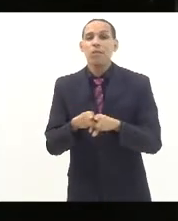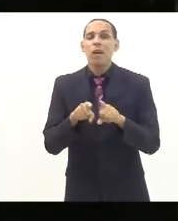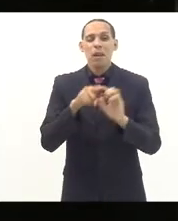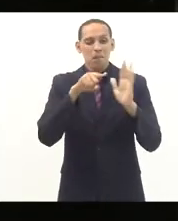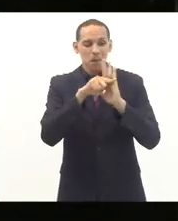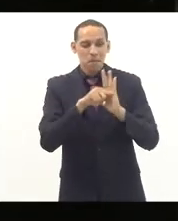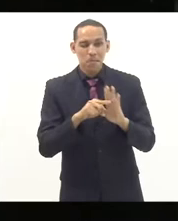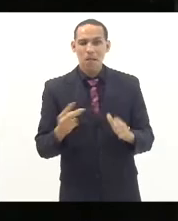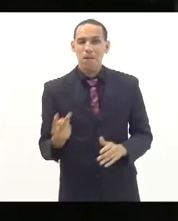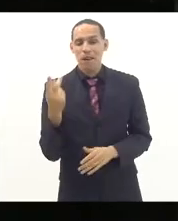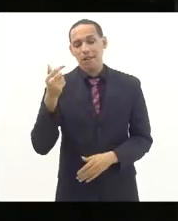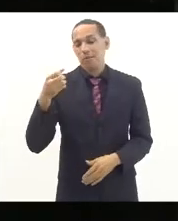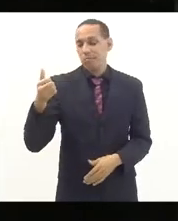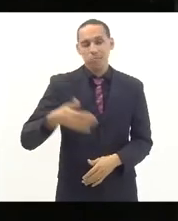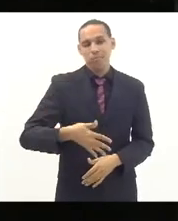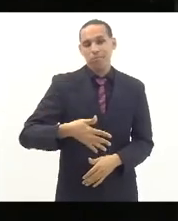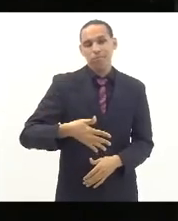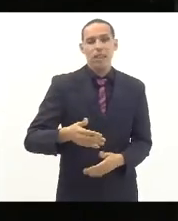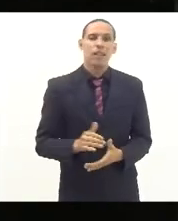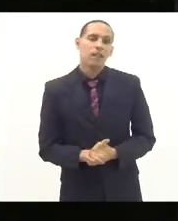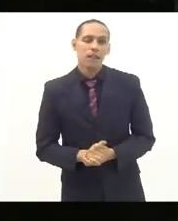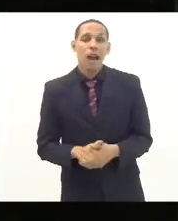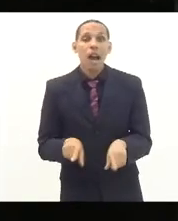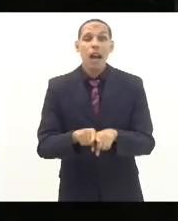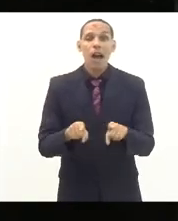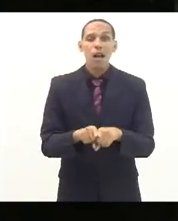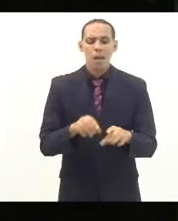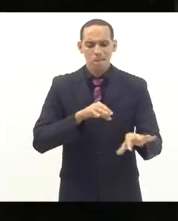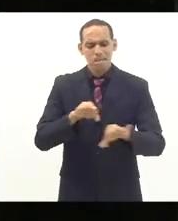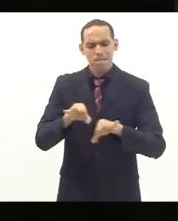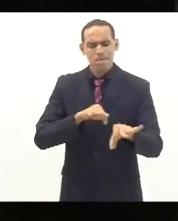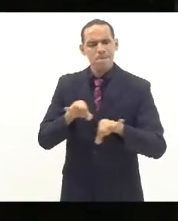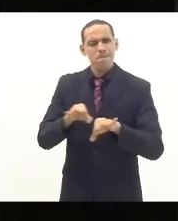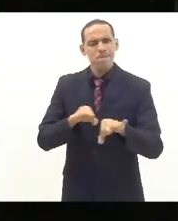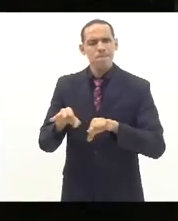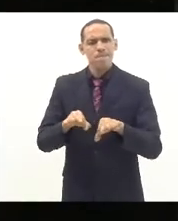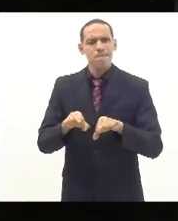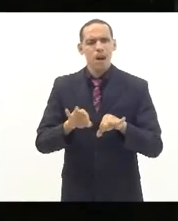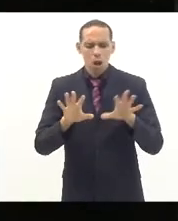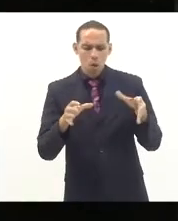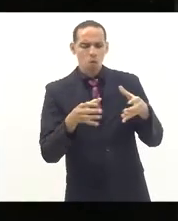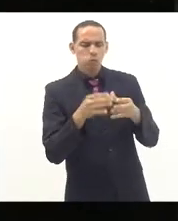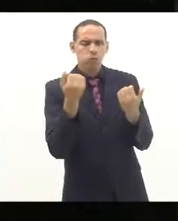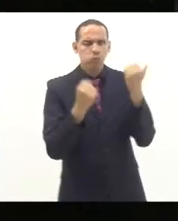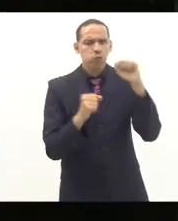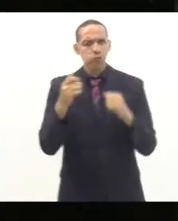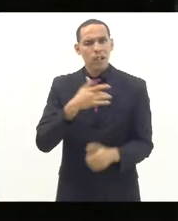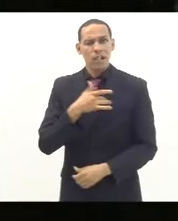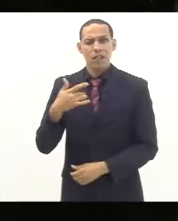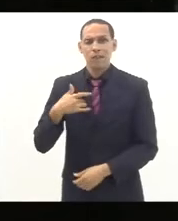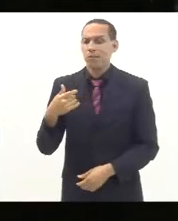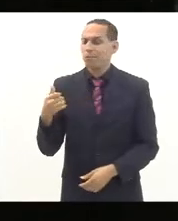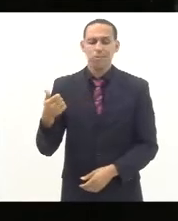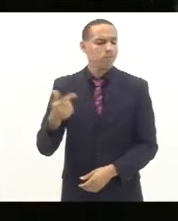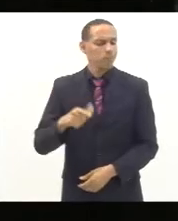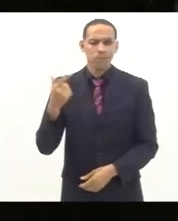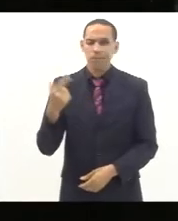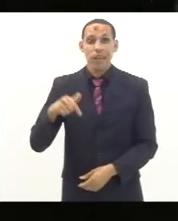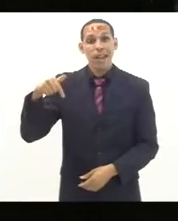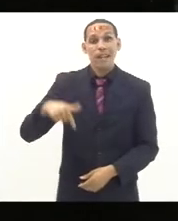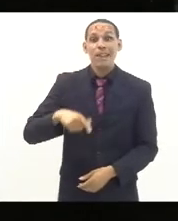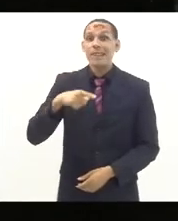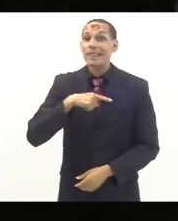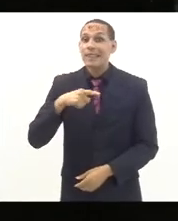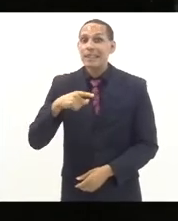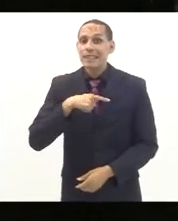pesquisa esse estado que não tem um plano de um complexo industrial da Saúde embora nós tenhamos nosso estado